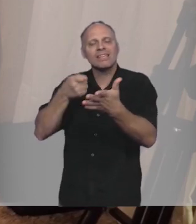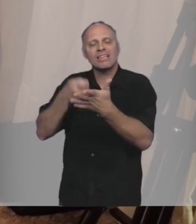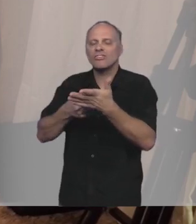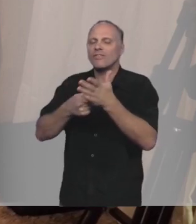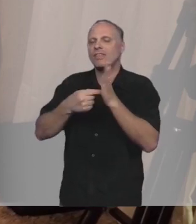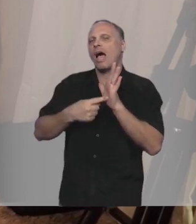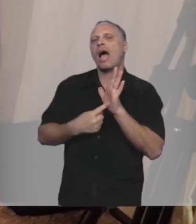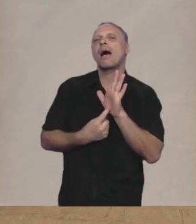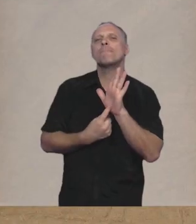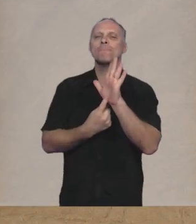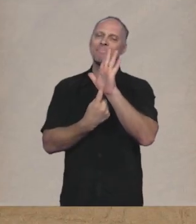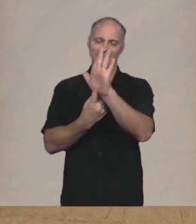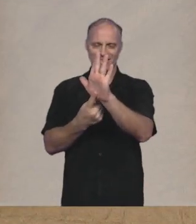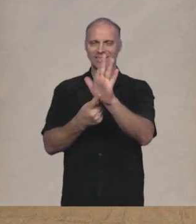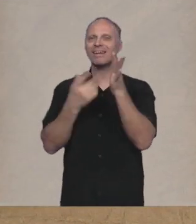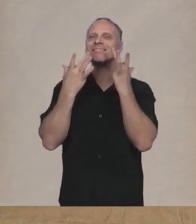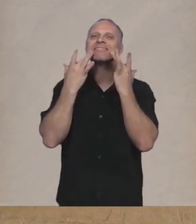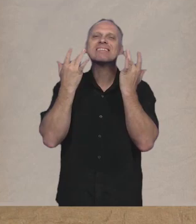de atuação